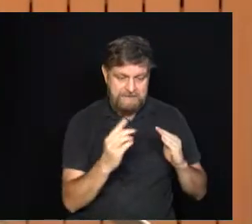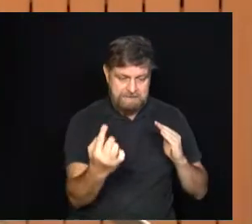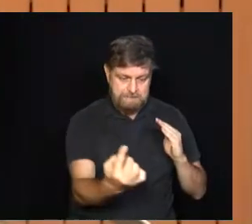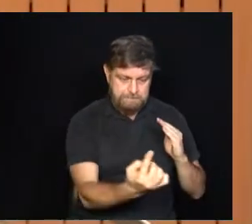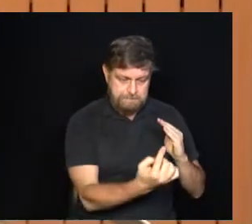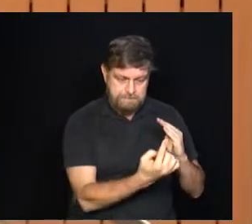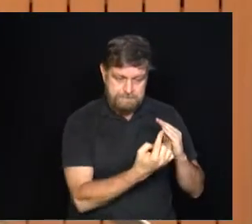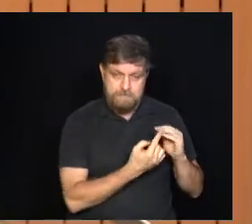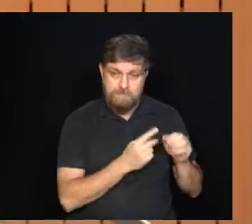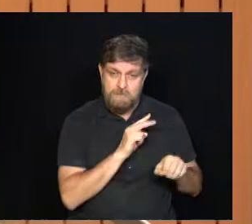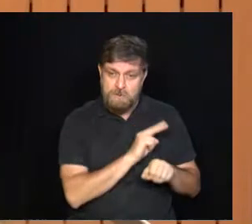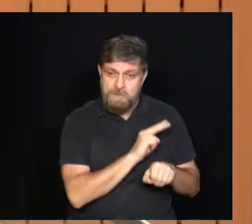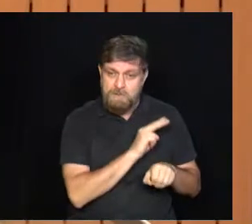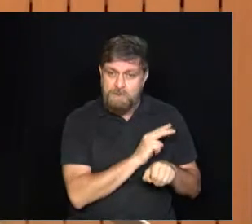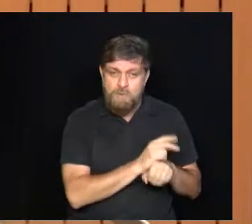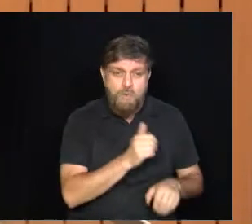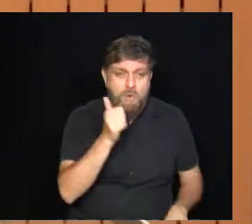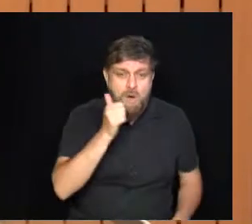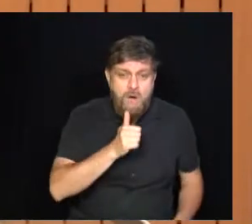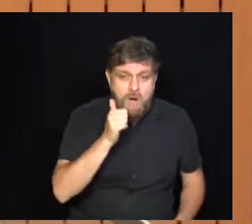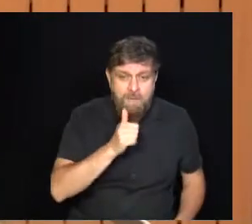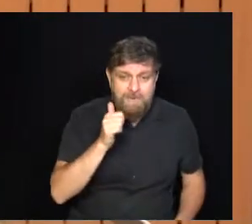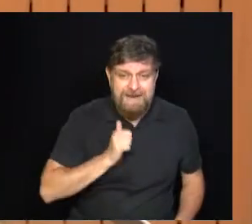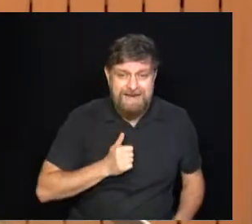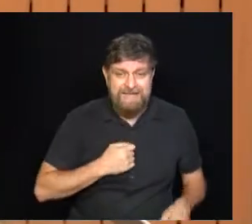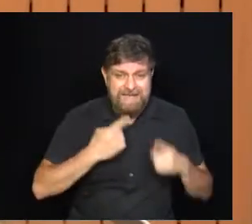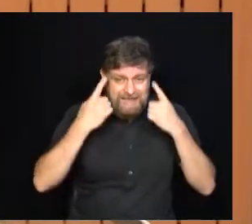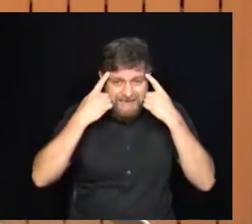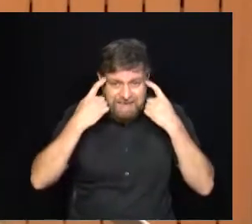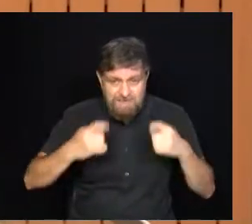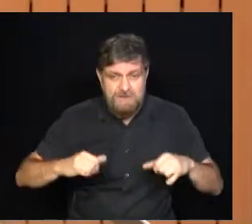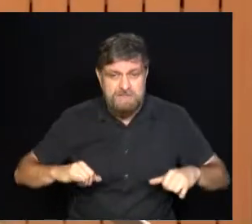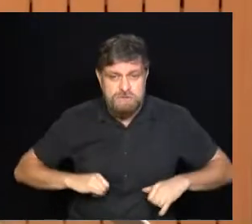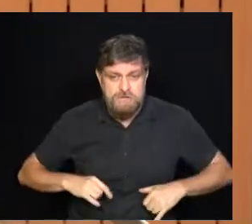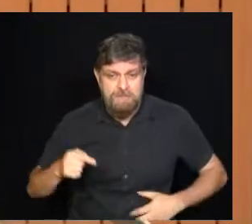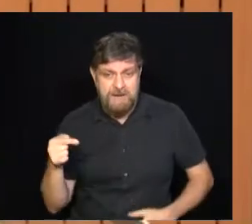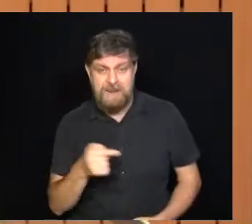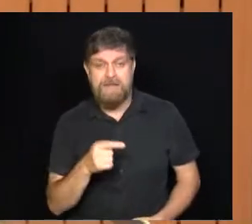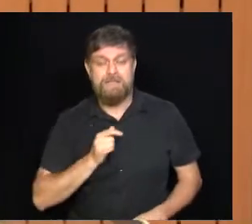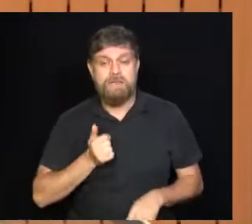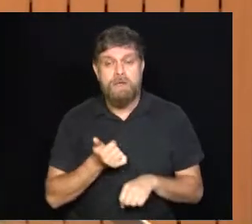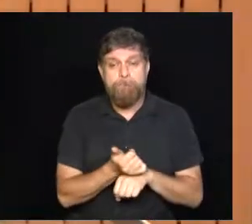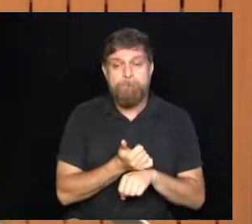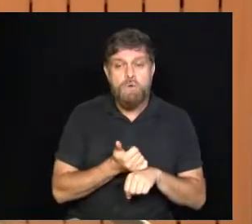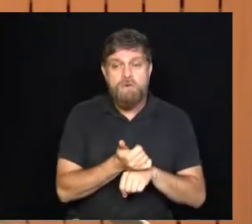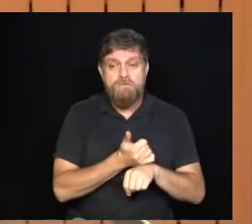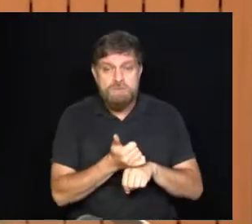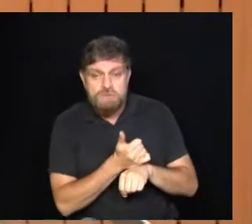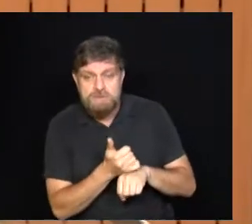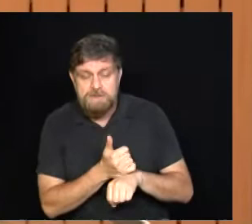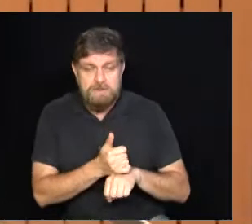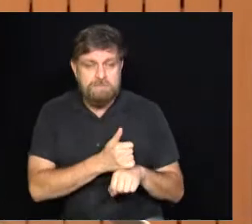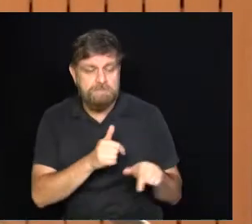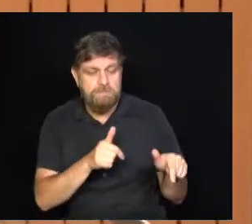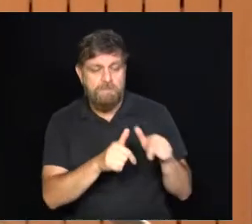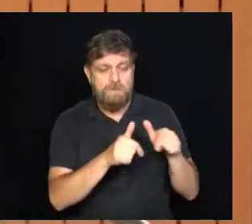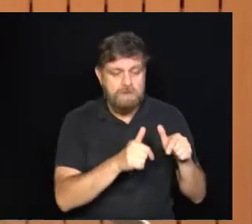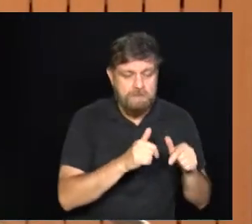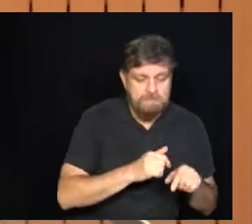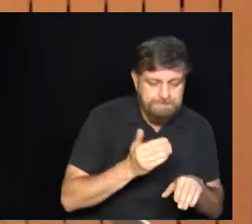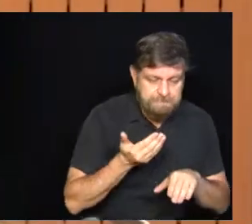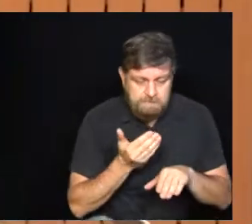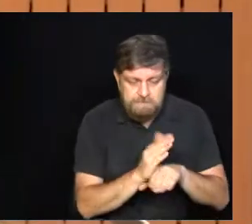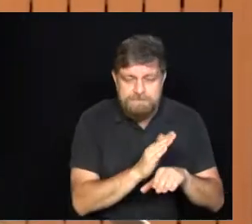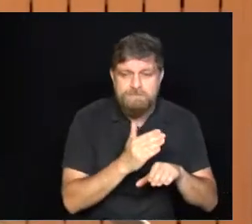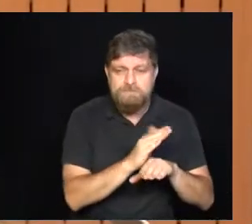abrigo somente para mulheres em situação de violência, existem os profissionais que vão trabalhar com essa mulher